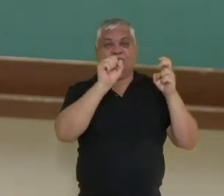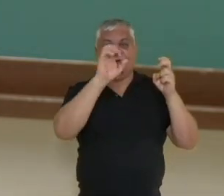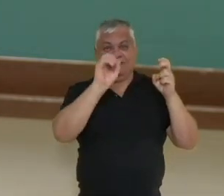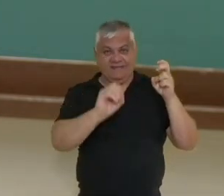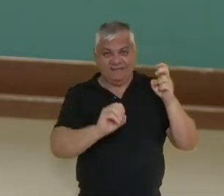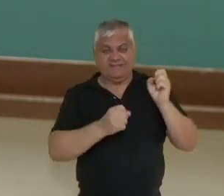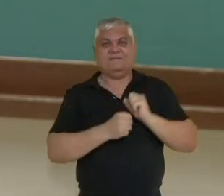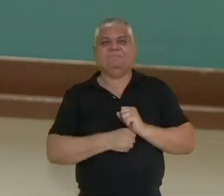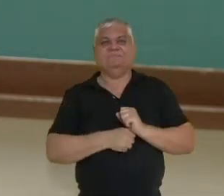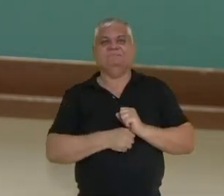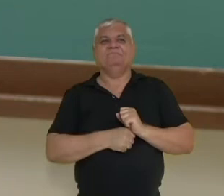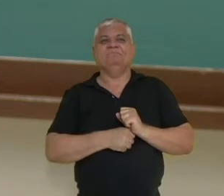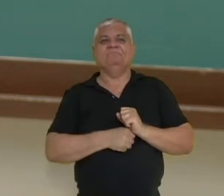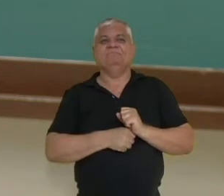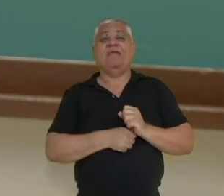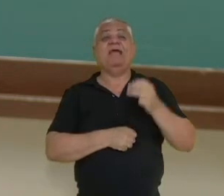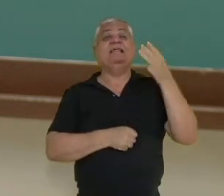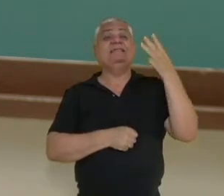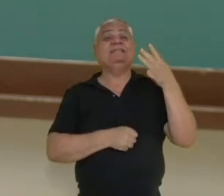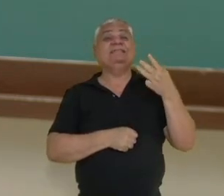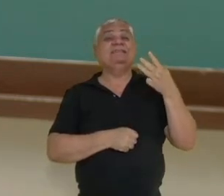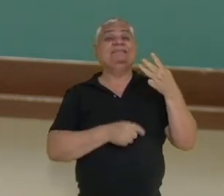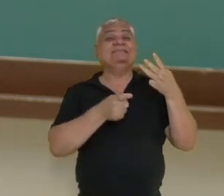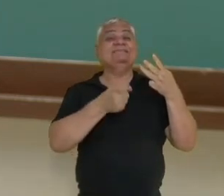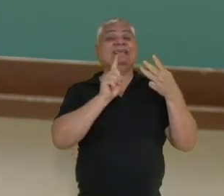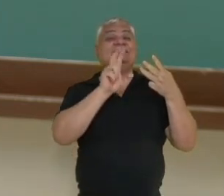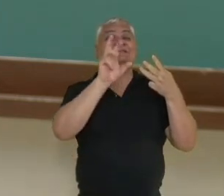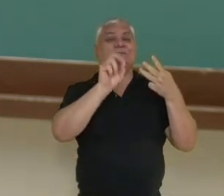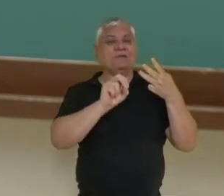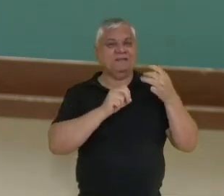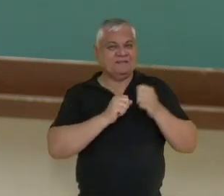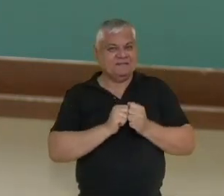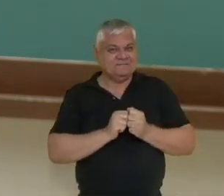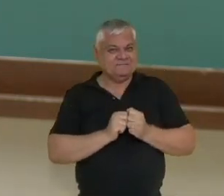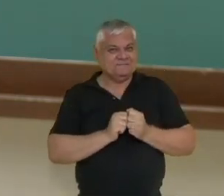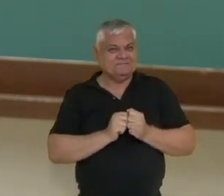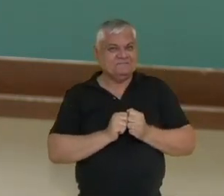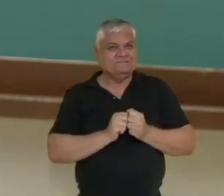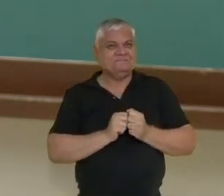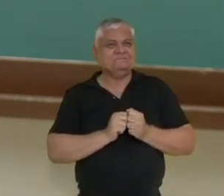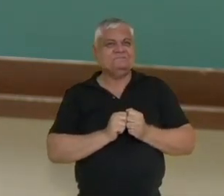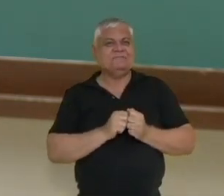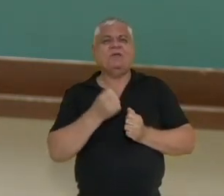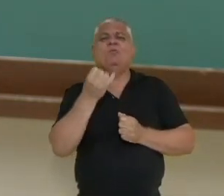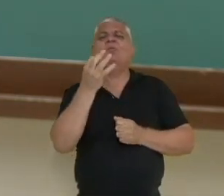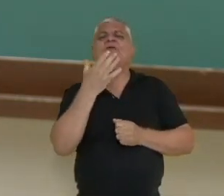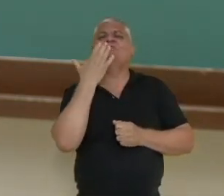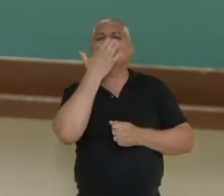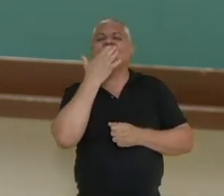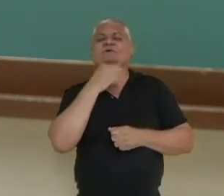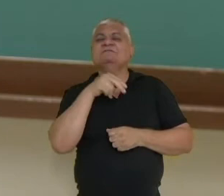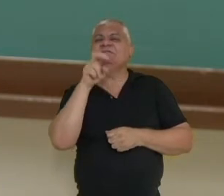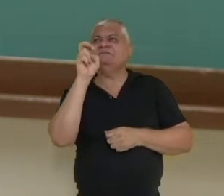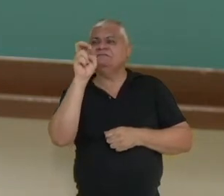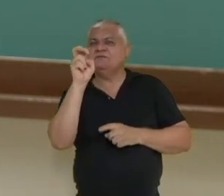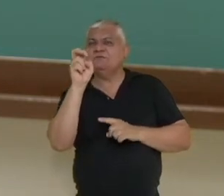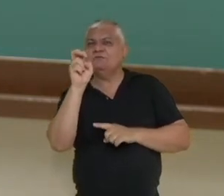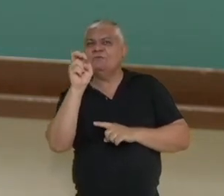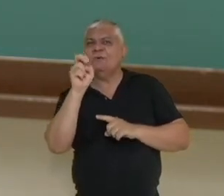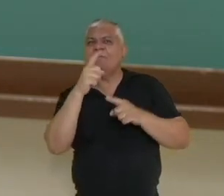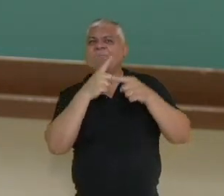valores repetidos, né? Quantos doces nós temos no total? Então, nós temos aqui 5